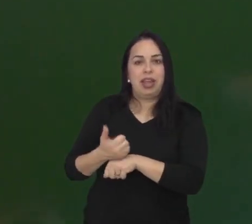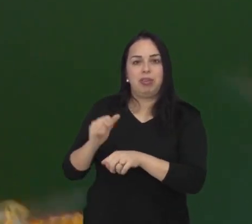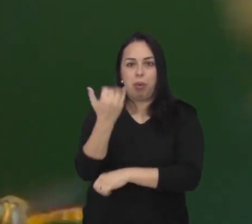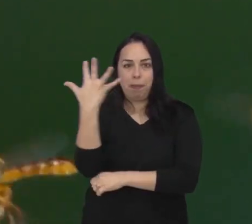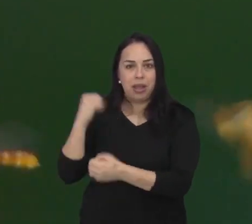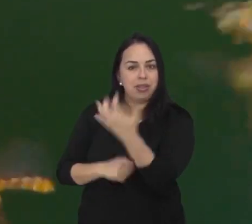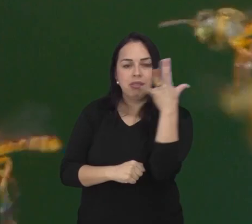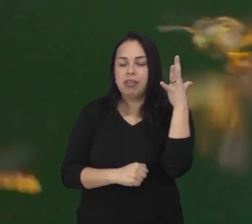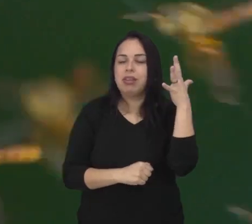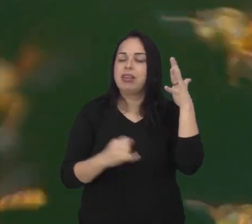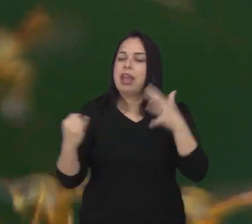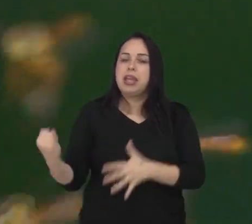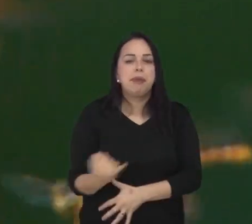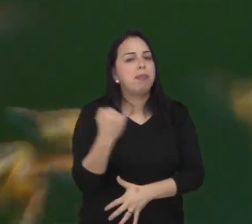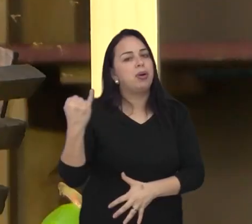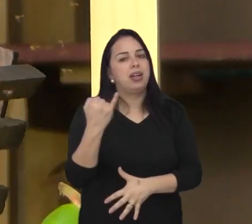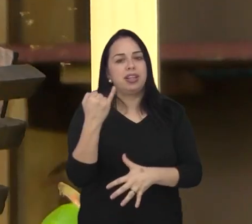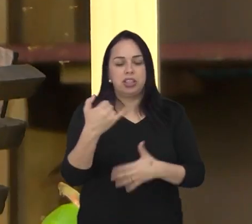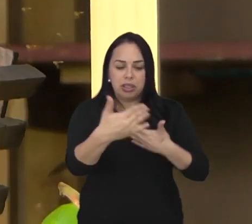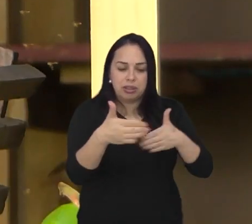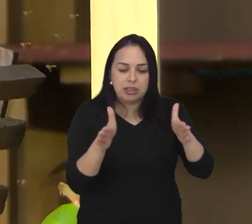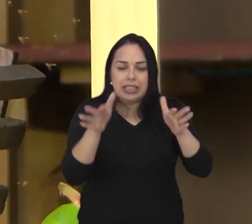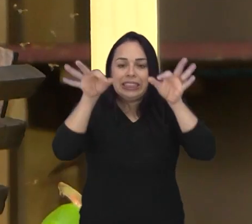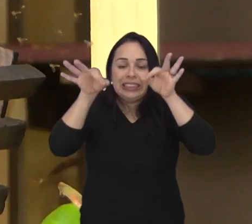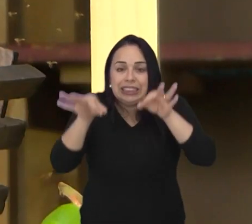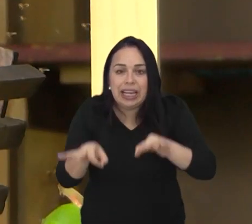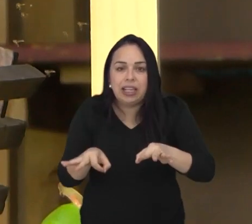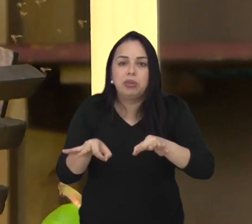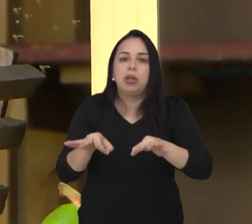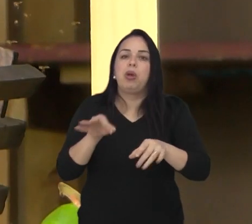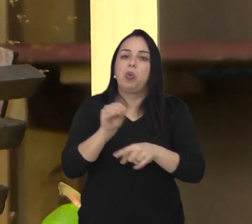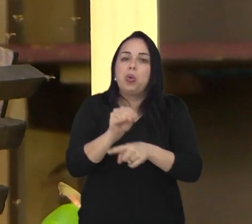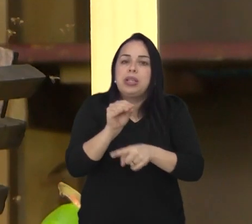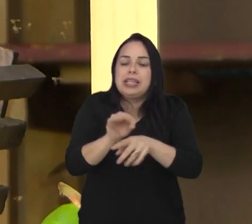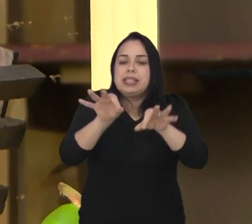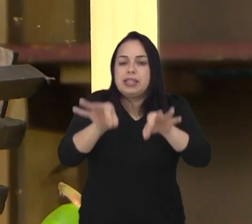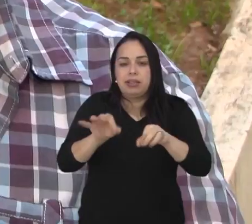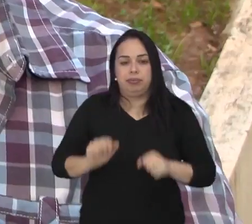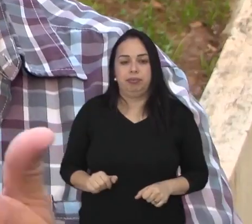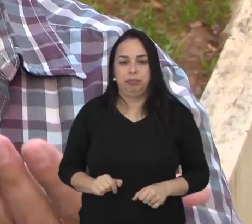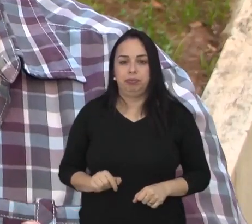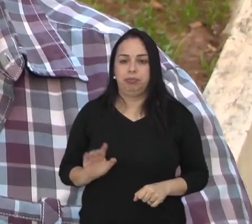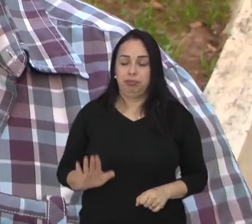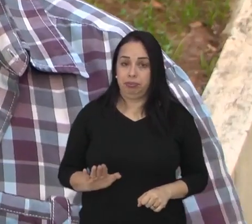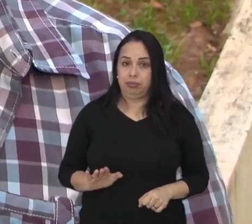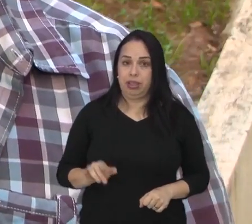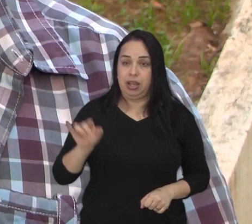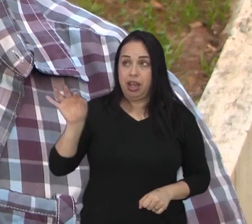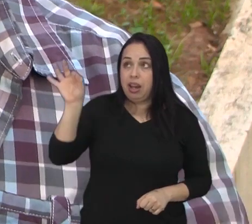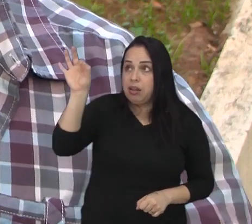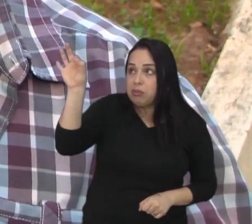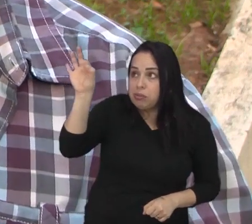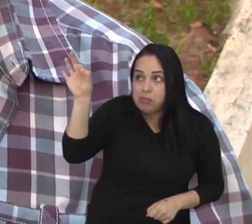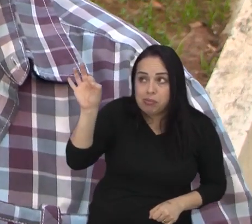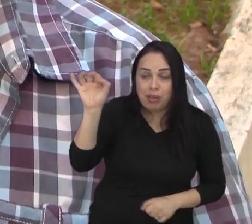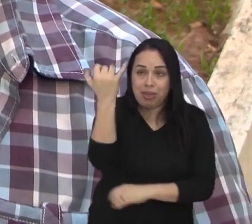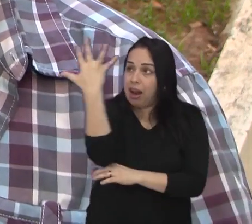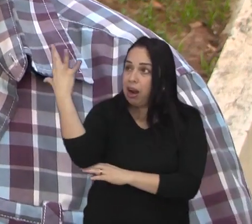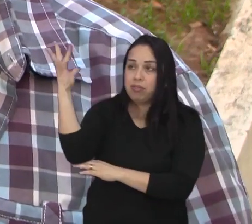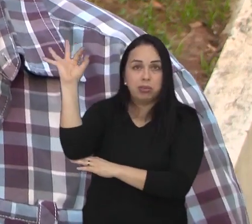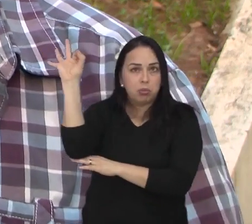ambiental explica que essa organização é fundamental para um cultivo seguro e consciente. Elas são